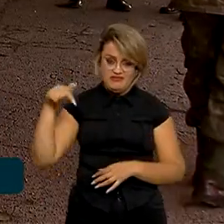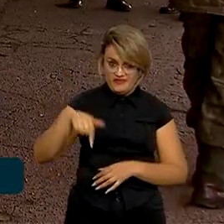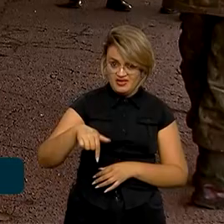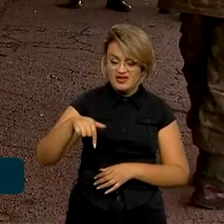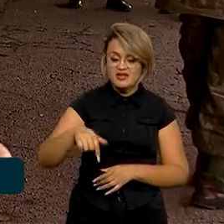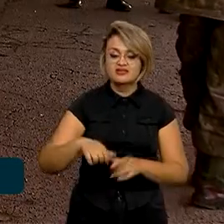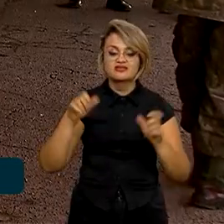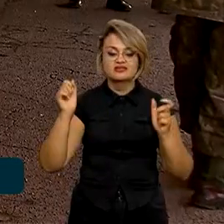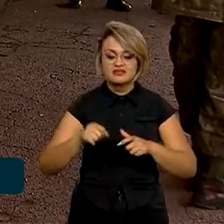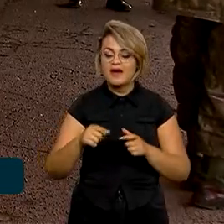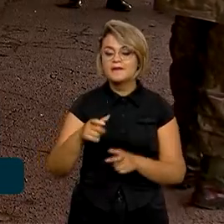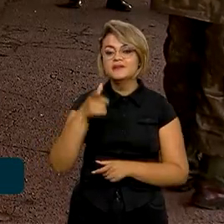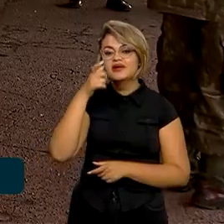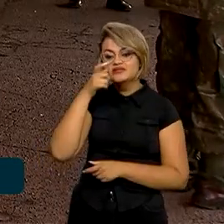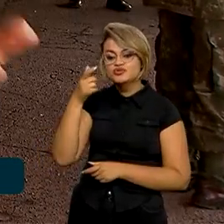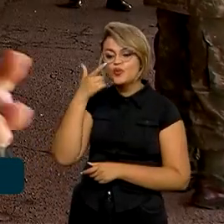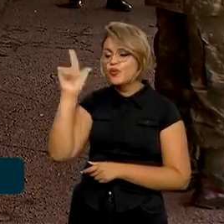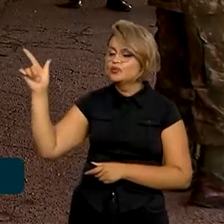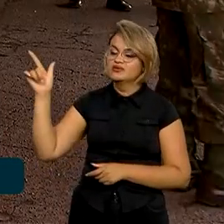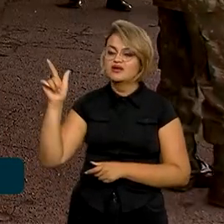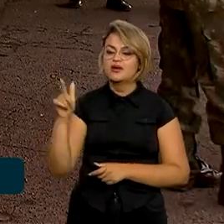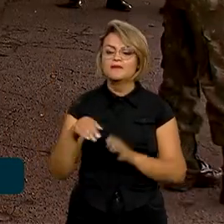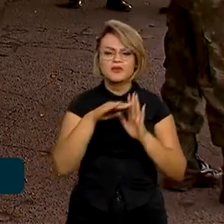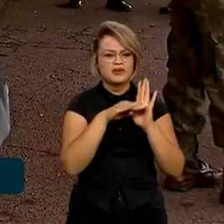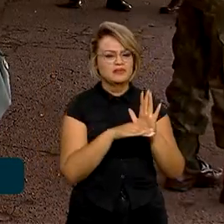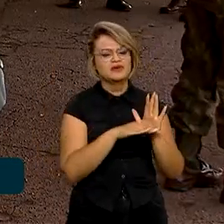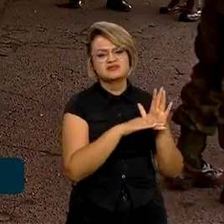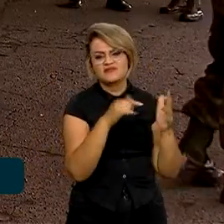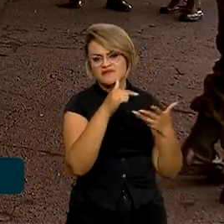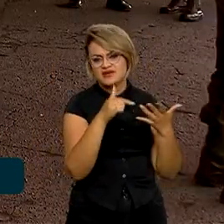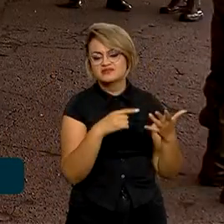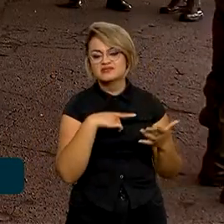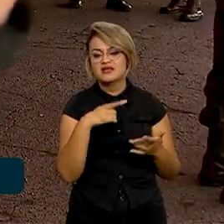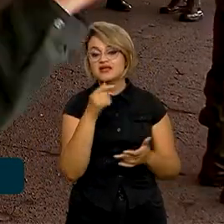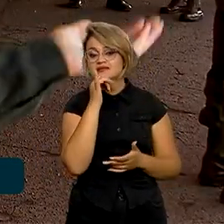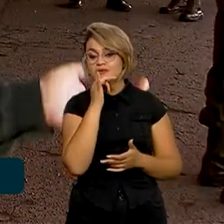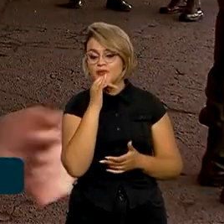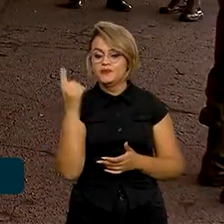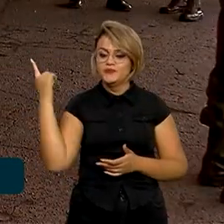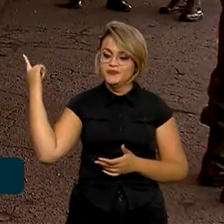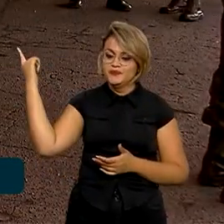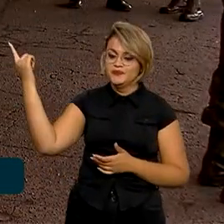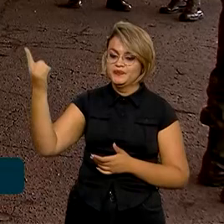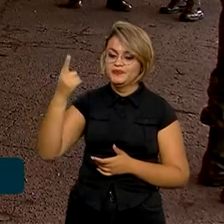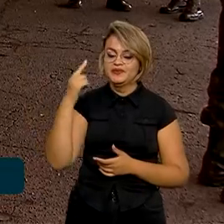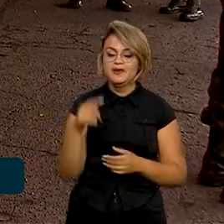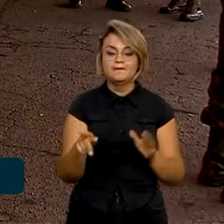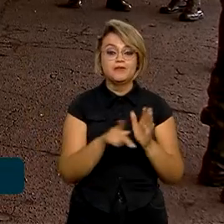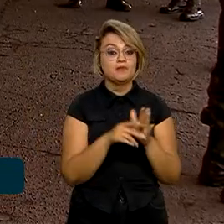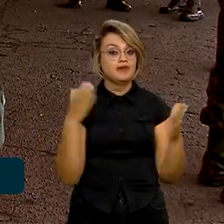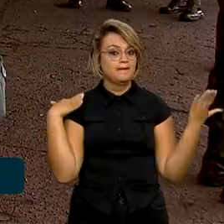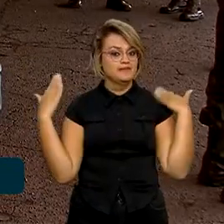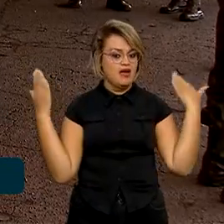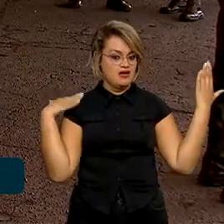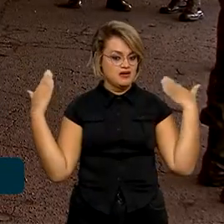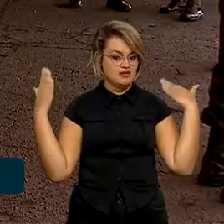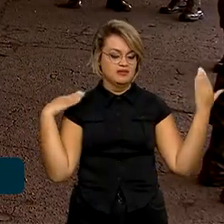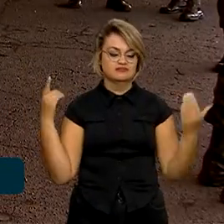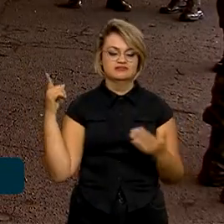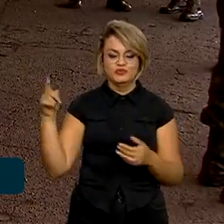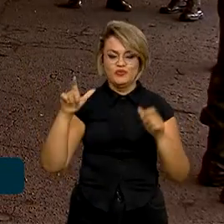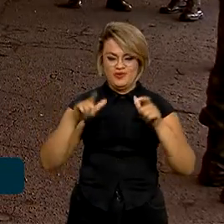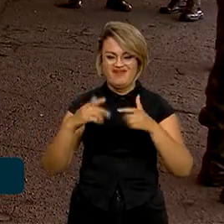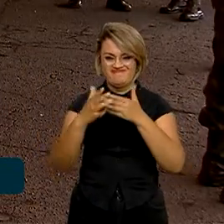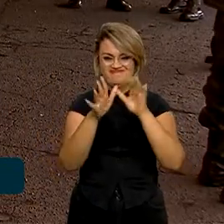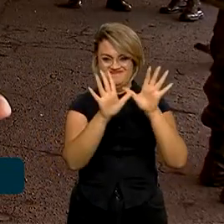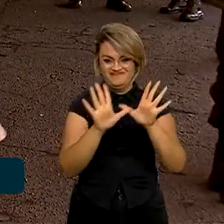cidade vão poder desfrutar de uma extensa programação. Uma delas é essa exposição da Marinha Brasileira, aqui no Parque da